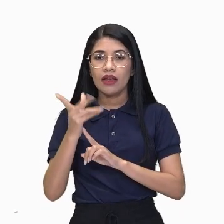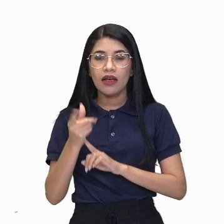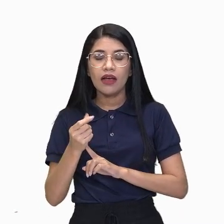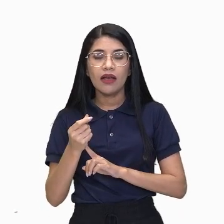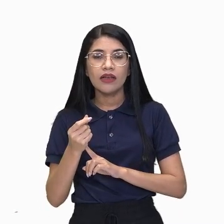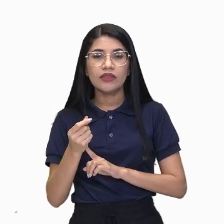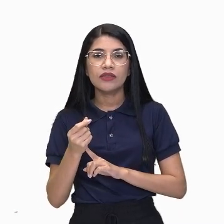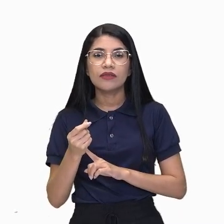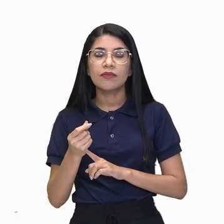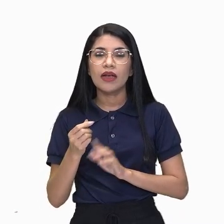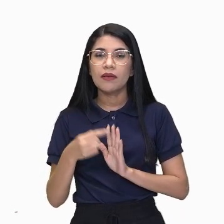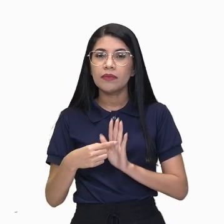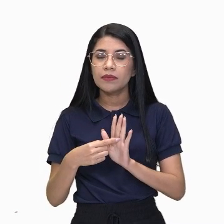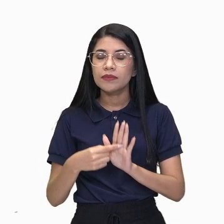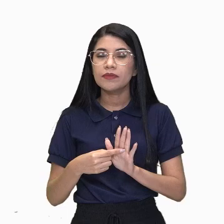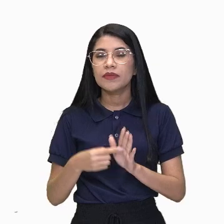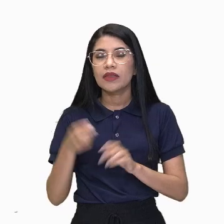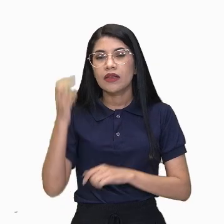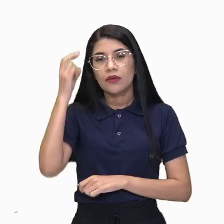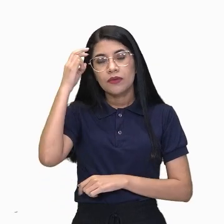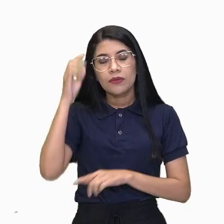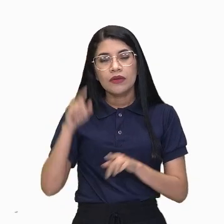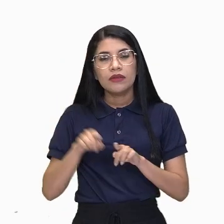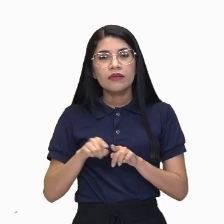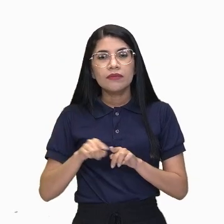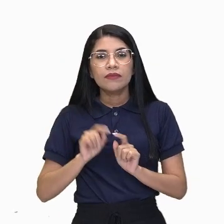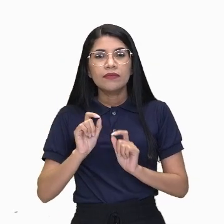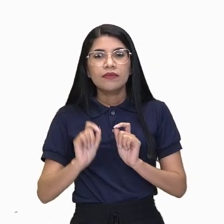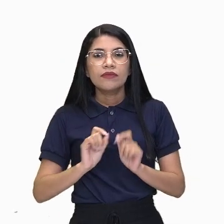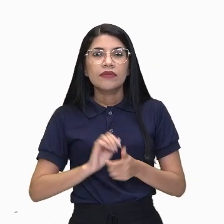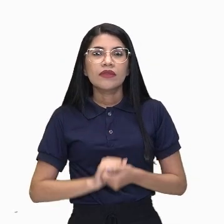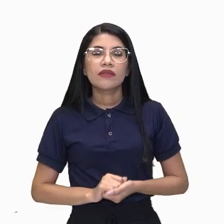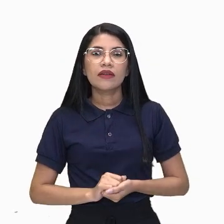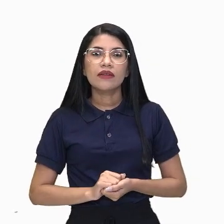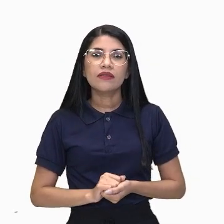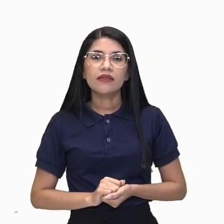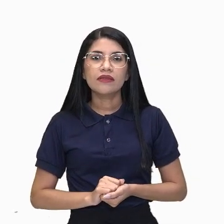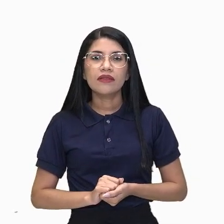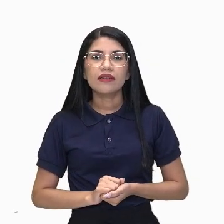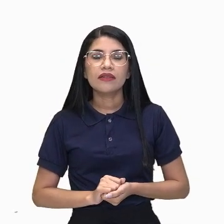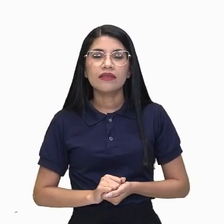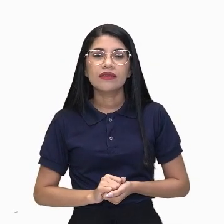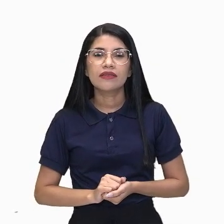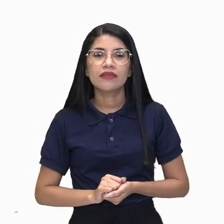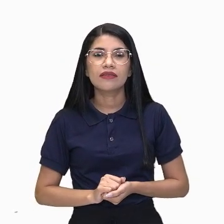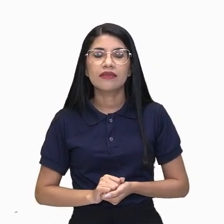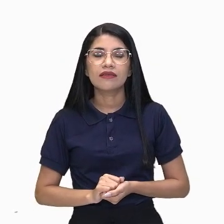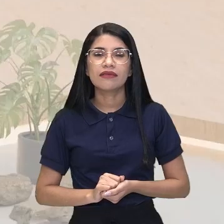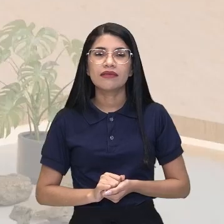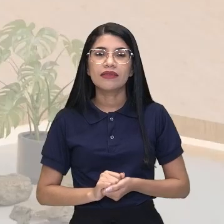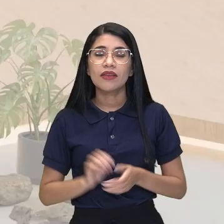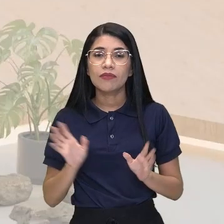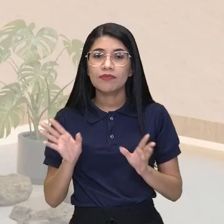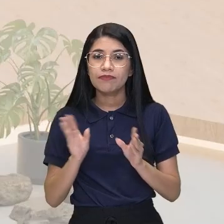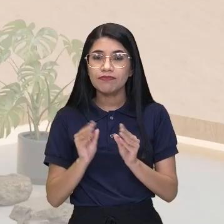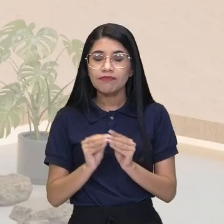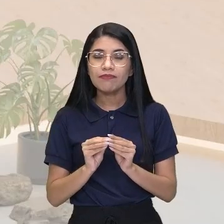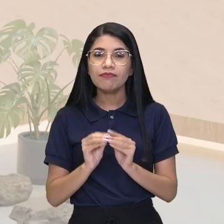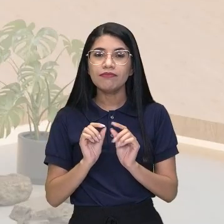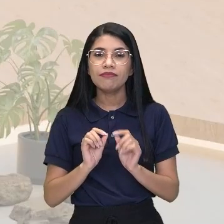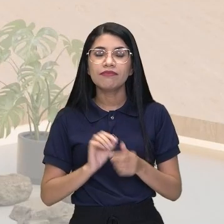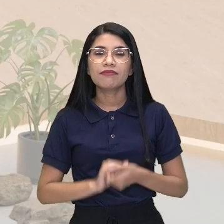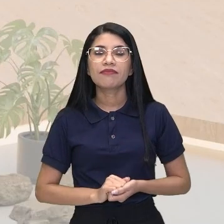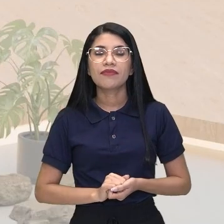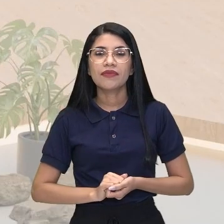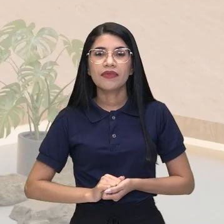né? Não podemos perder essa questão aí da cultura. Muito bem. E aí, para fechar, nós vamos ter aí um vídeo